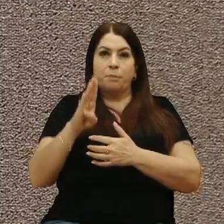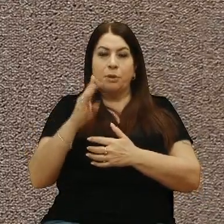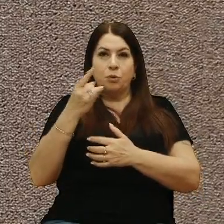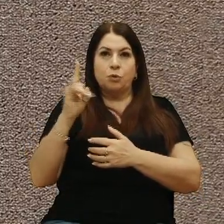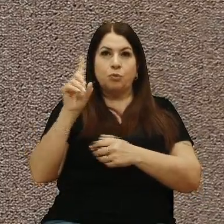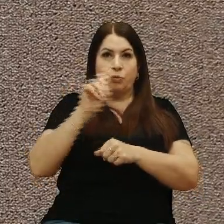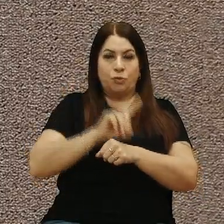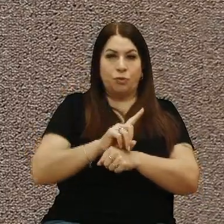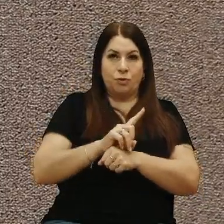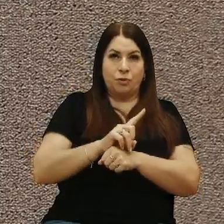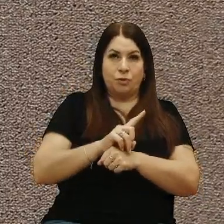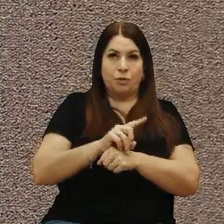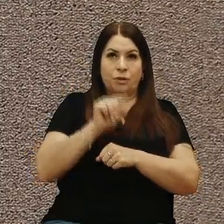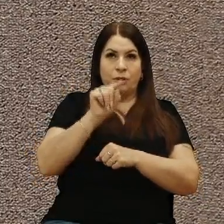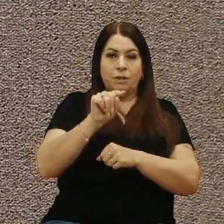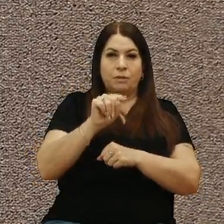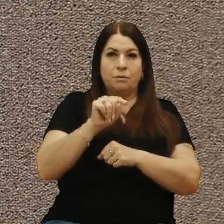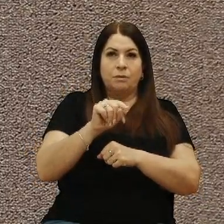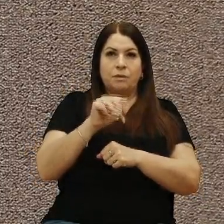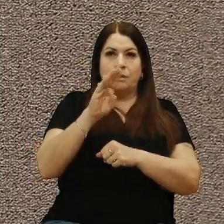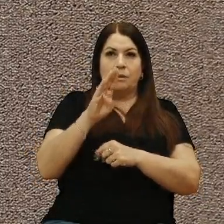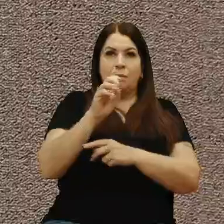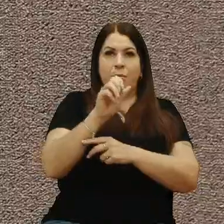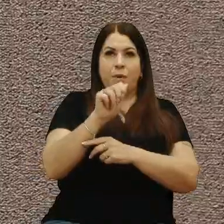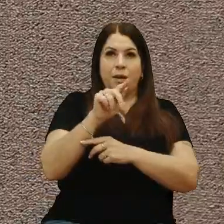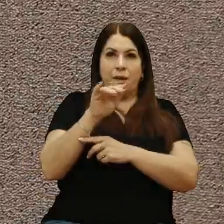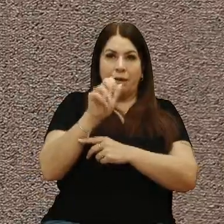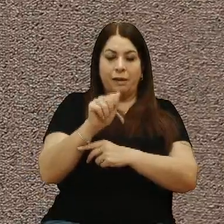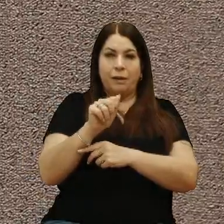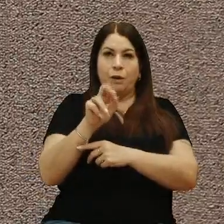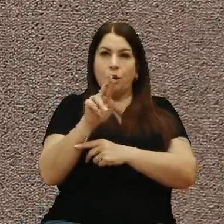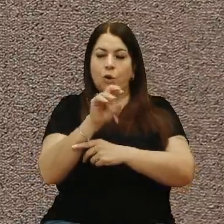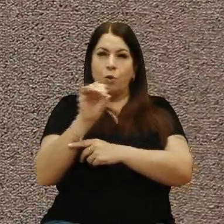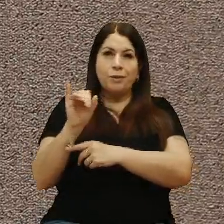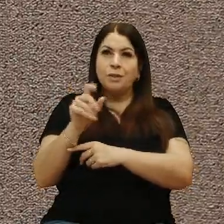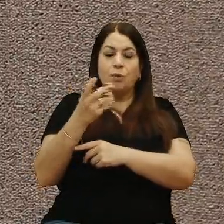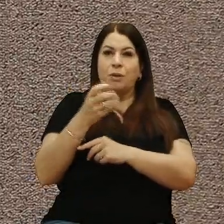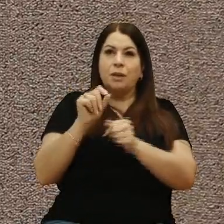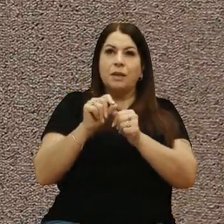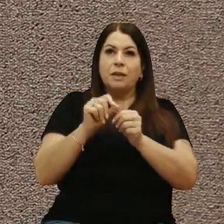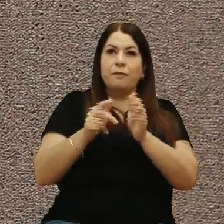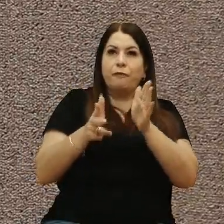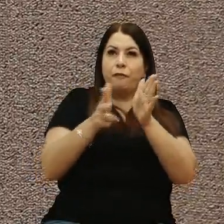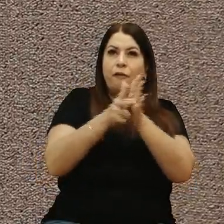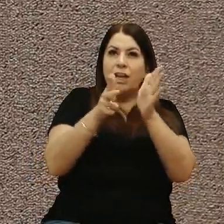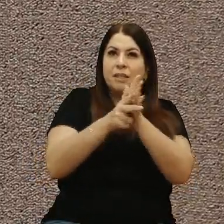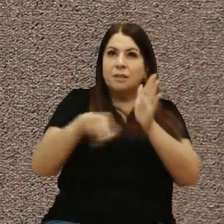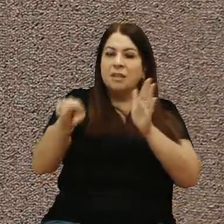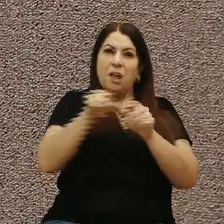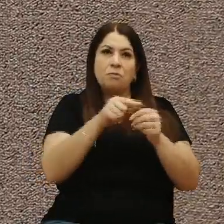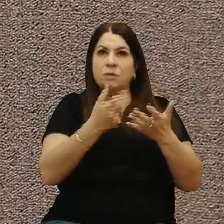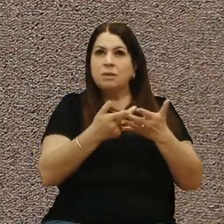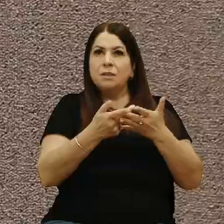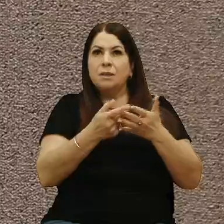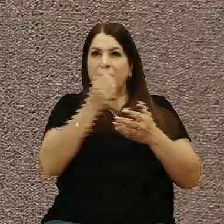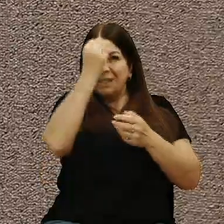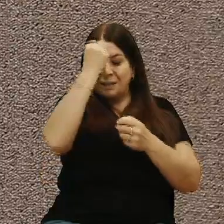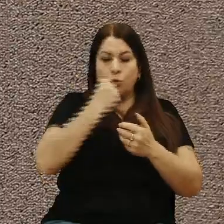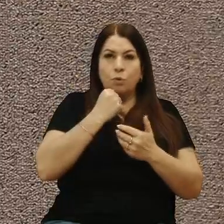últimos dias. Na questão do Baleia Rossi, de não querer que facção seja